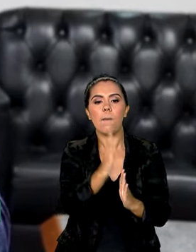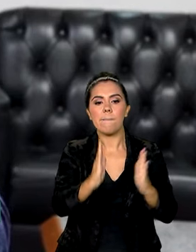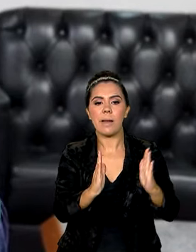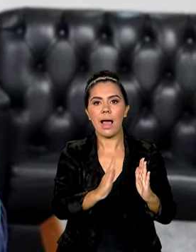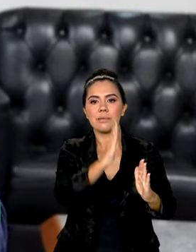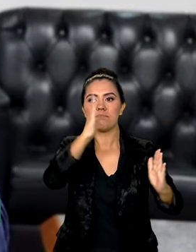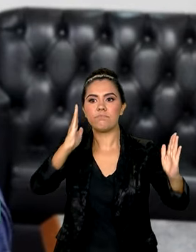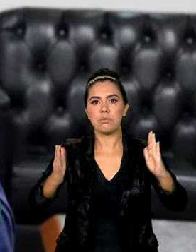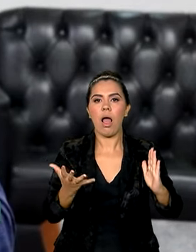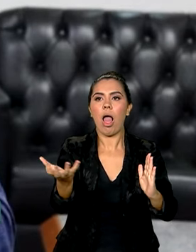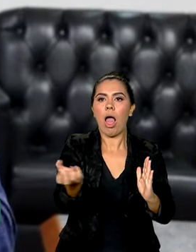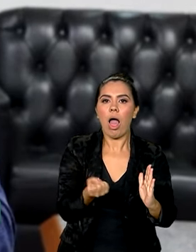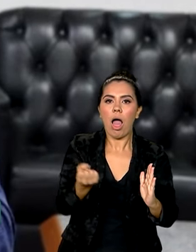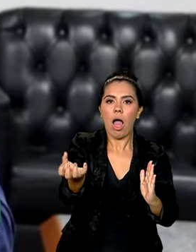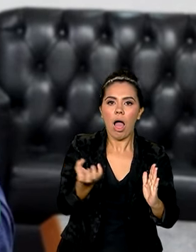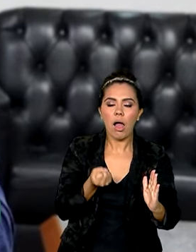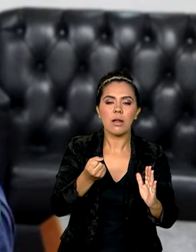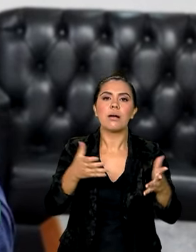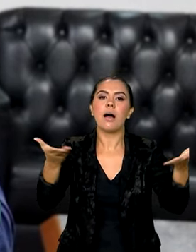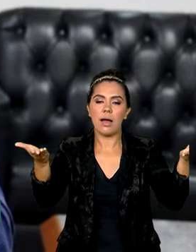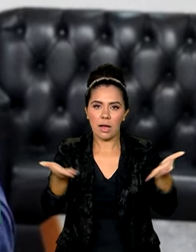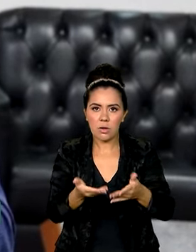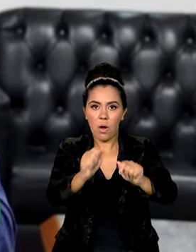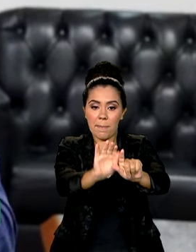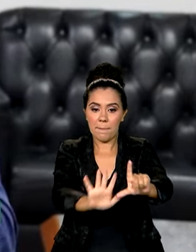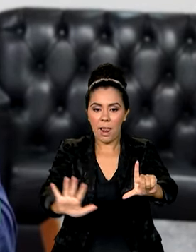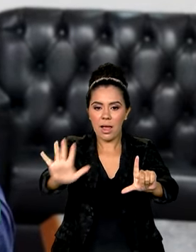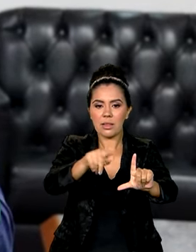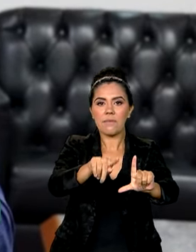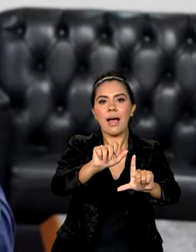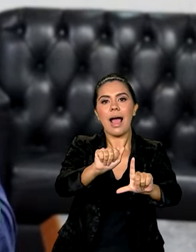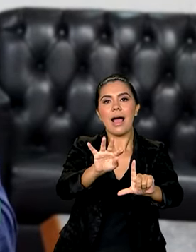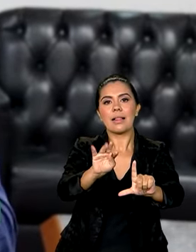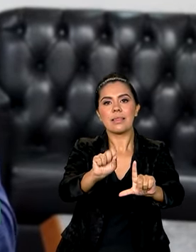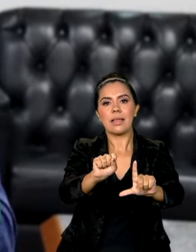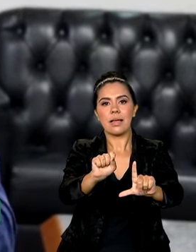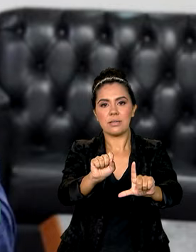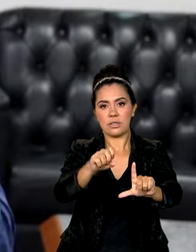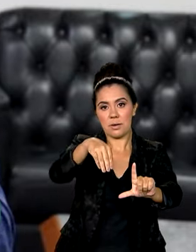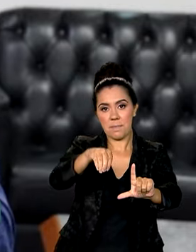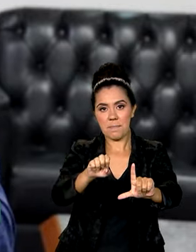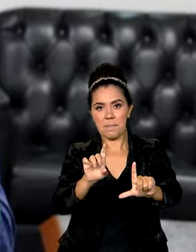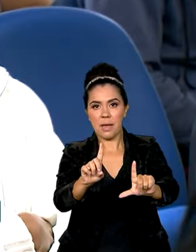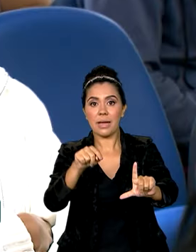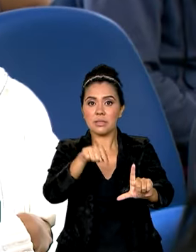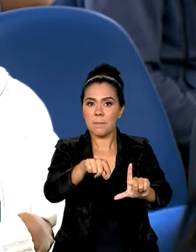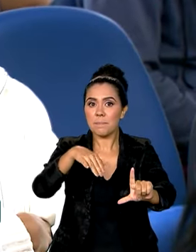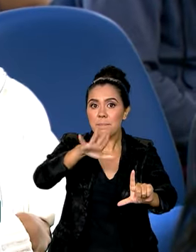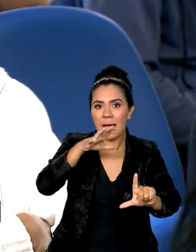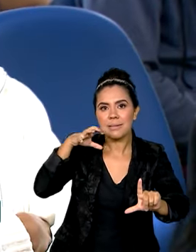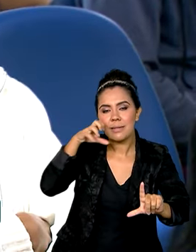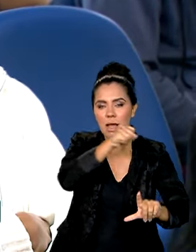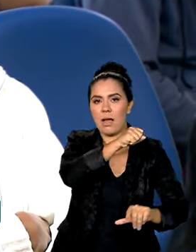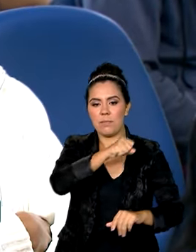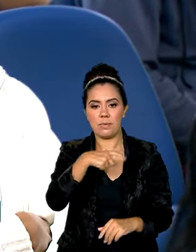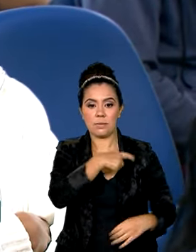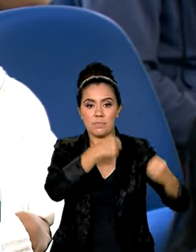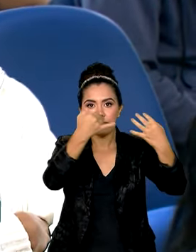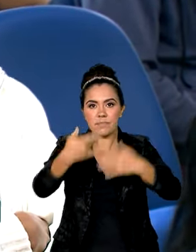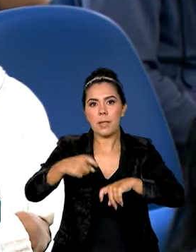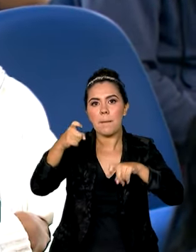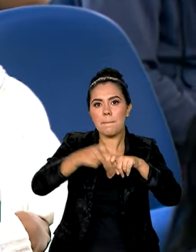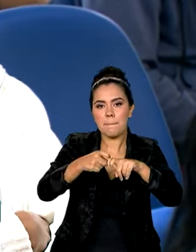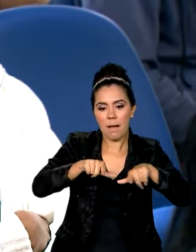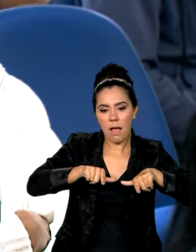AtestMed veio, acabou derrubando o tempo de espera. O tempo de espera hoje, para quem usa AtestMed, é muito mais curto. Além de atestado